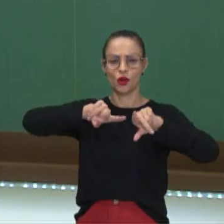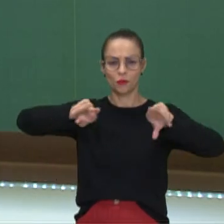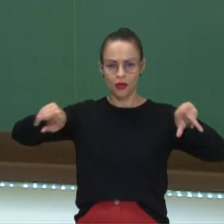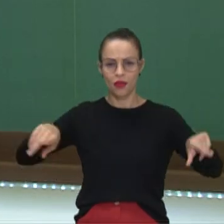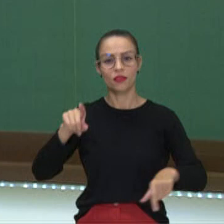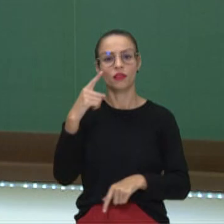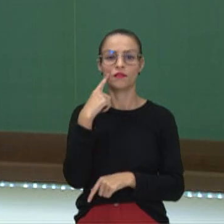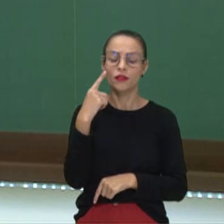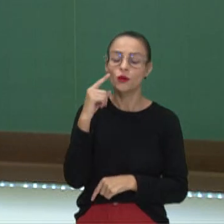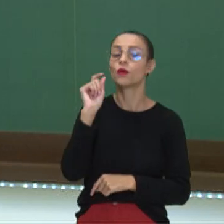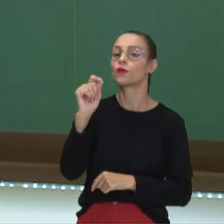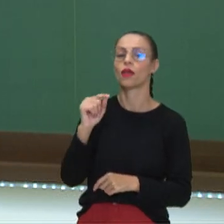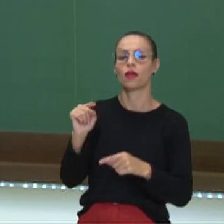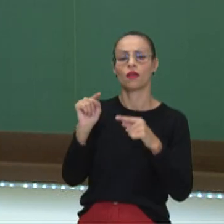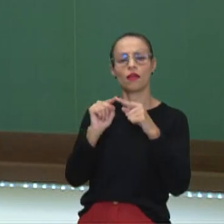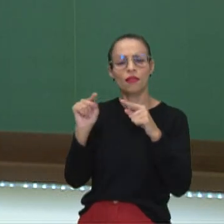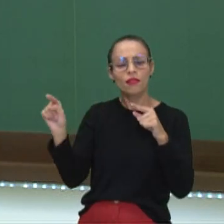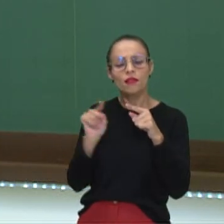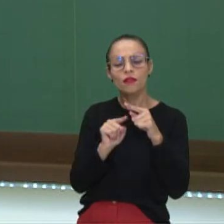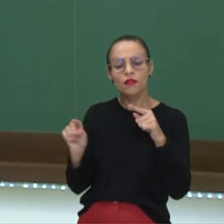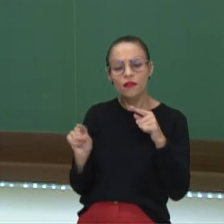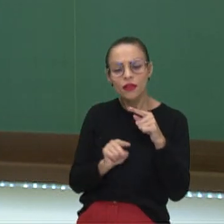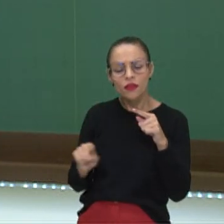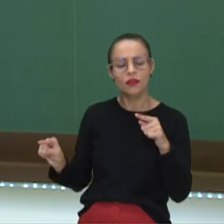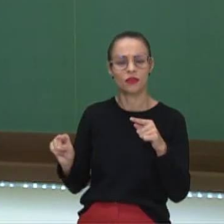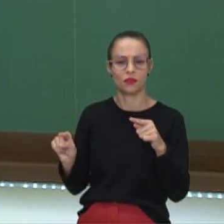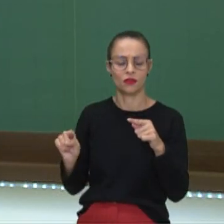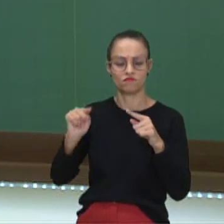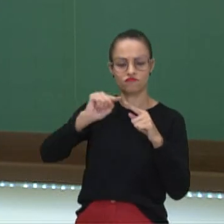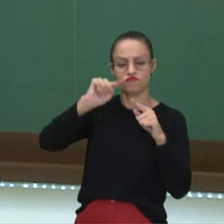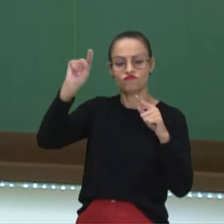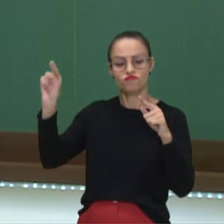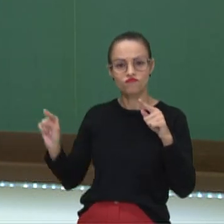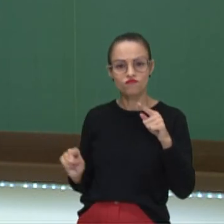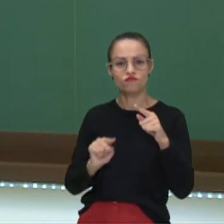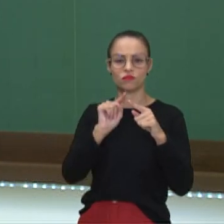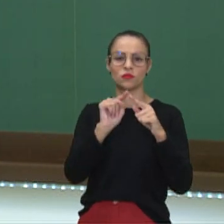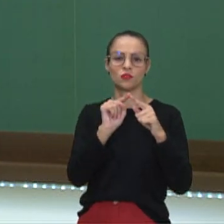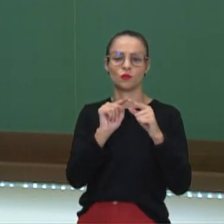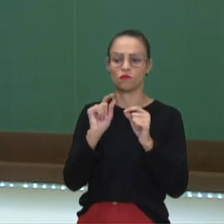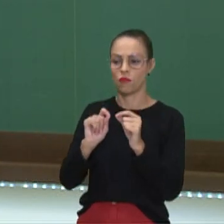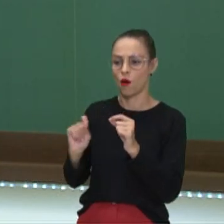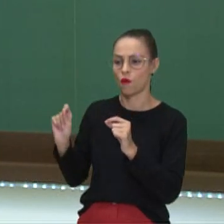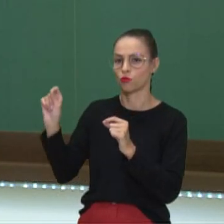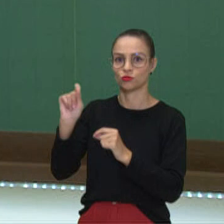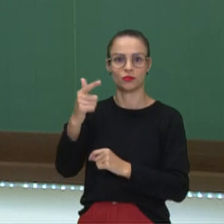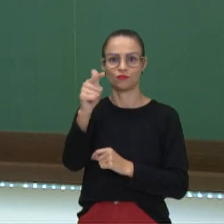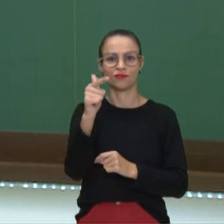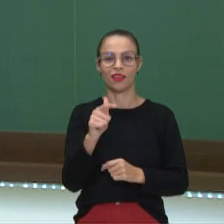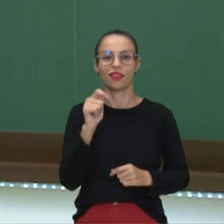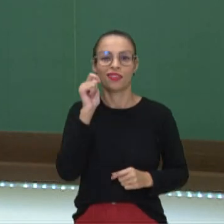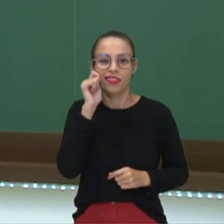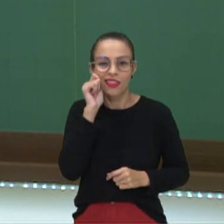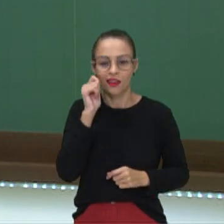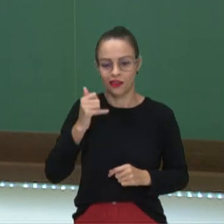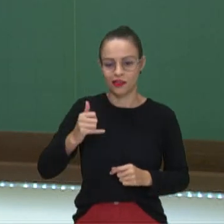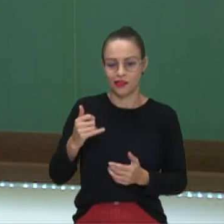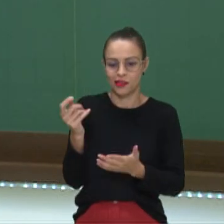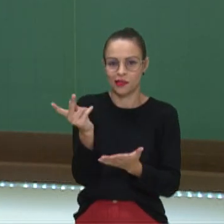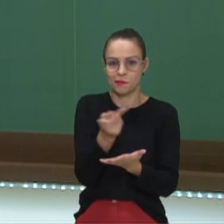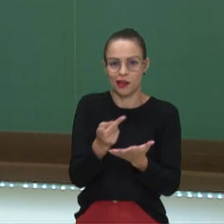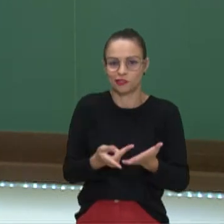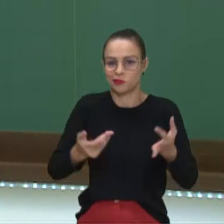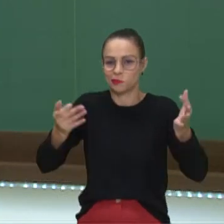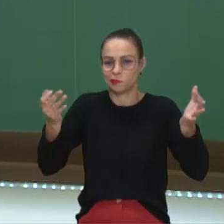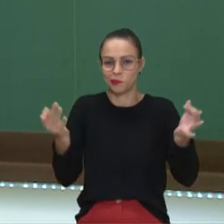viu linhas, né? Círculos, pontos. Não vimos uma figura realista ali, né? A pessoa ali